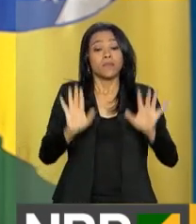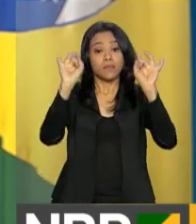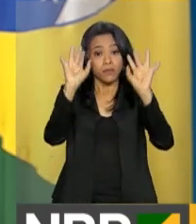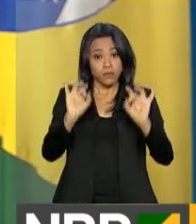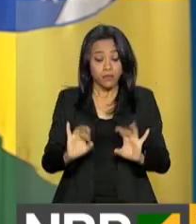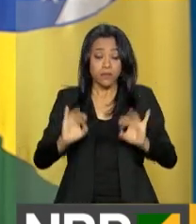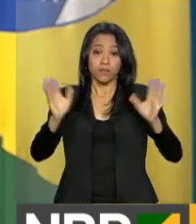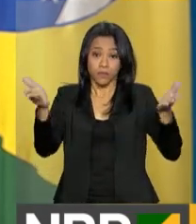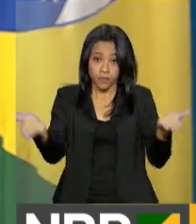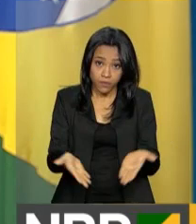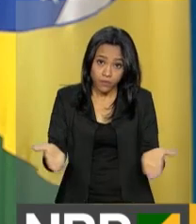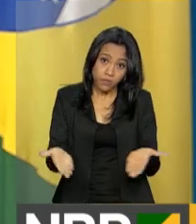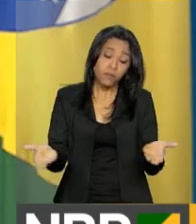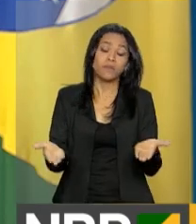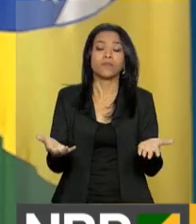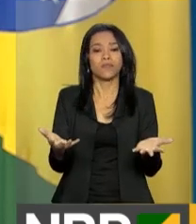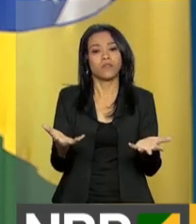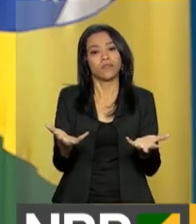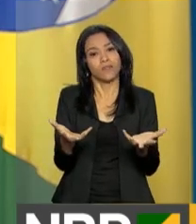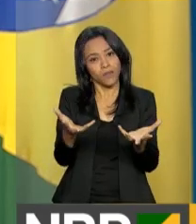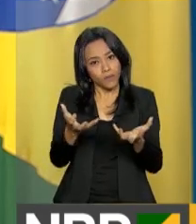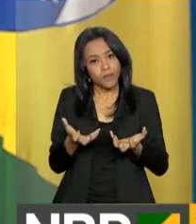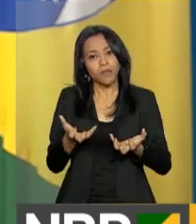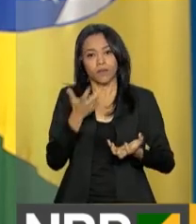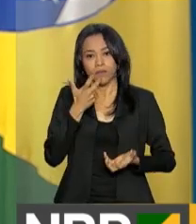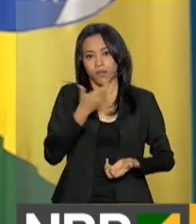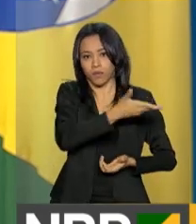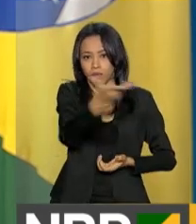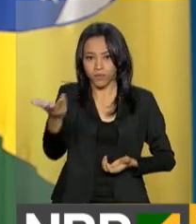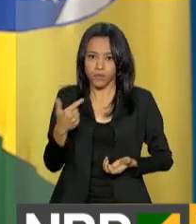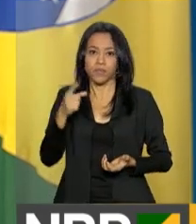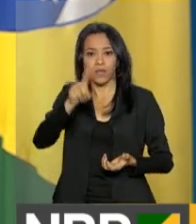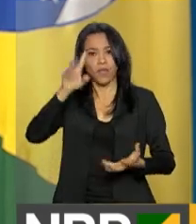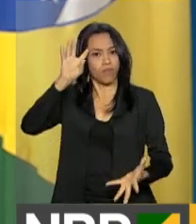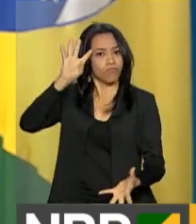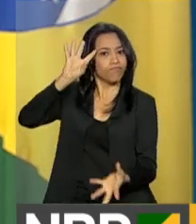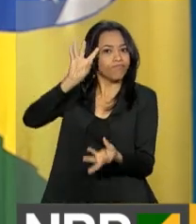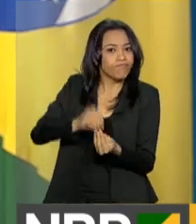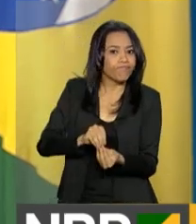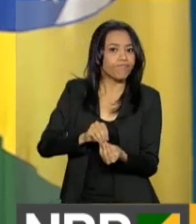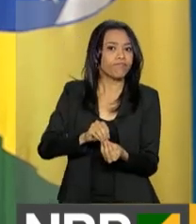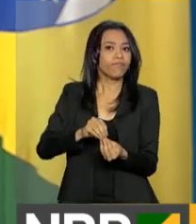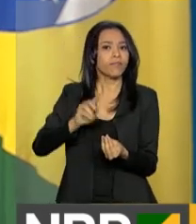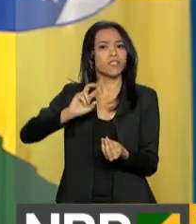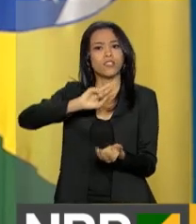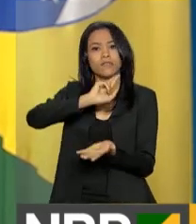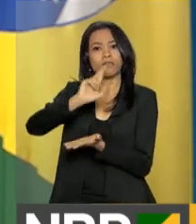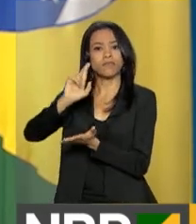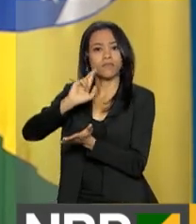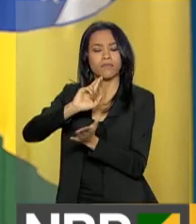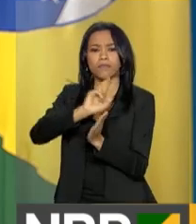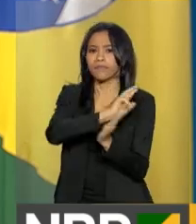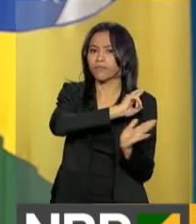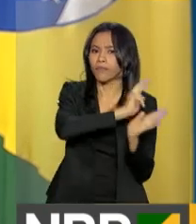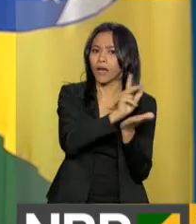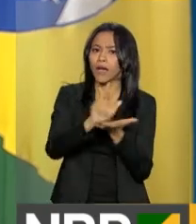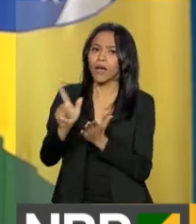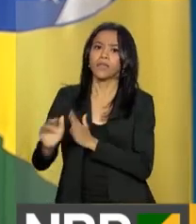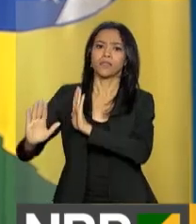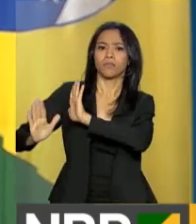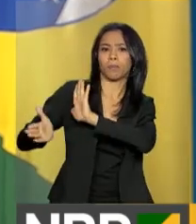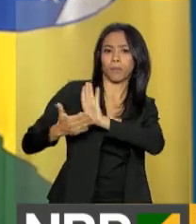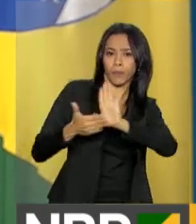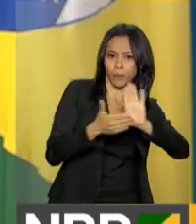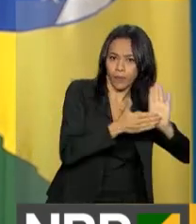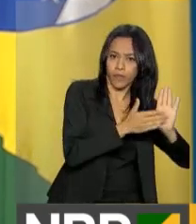eu quero dizer que é quase um fecho digamos assim das grandes reformas que fizemos no governo